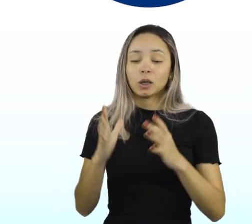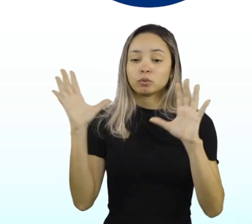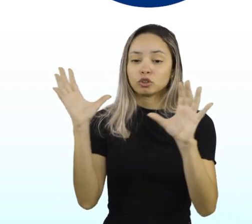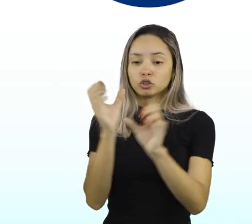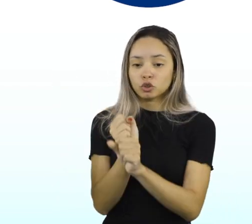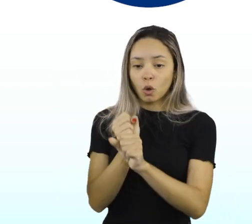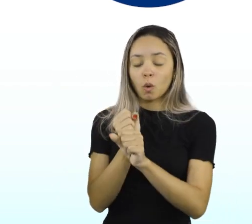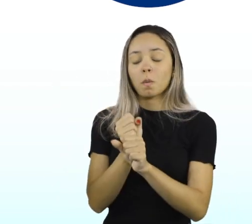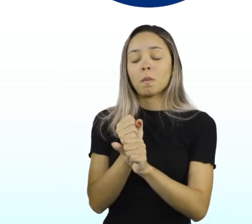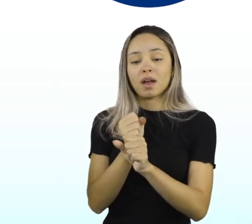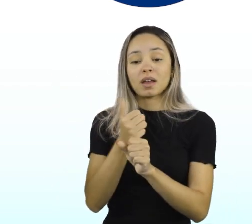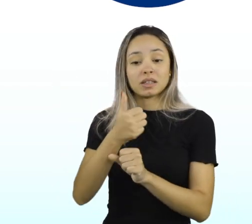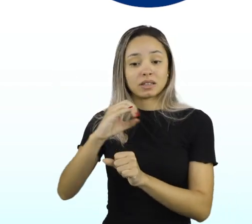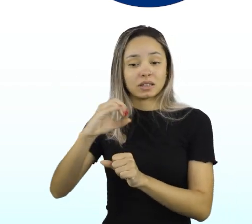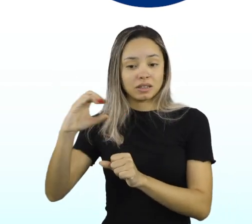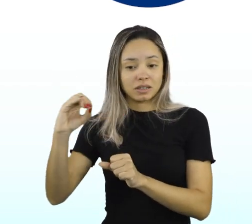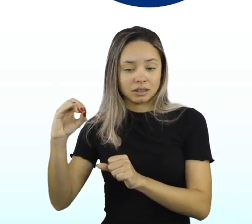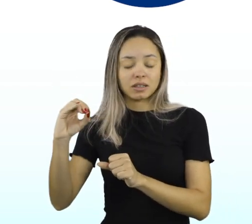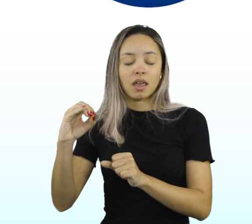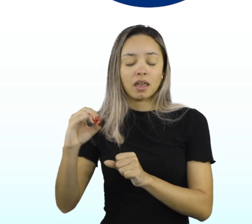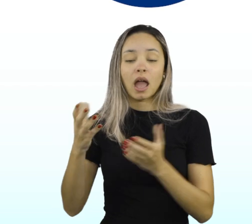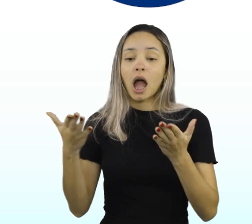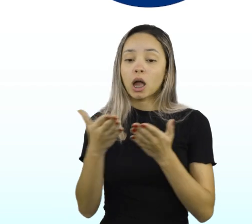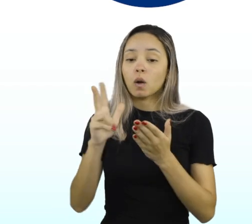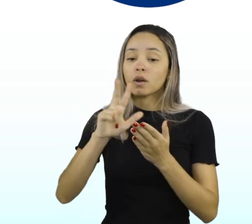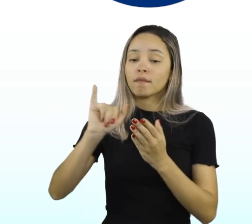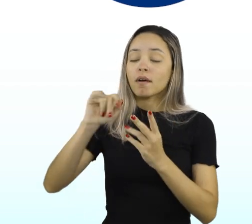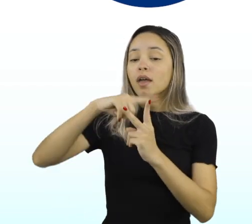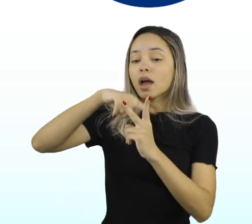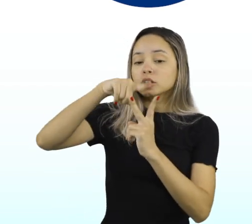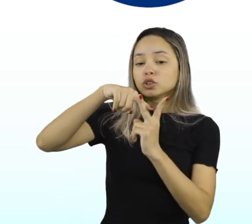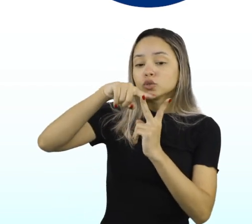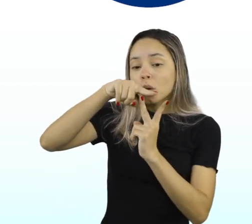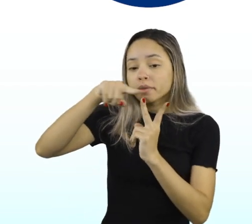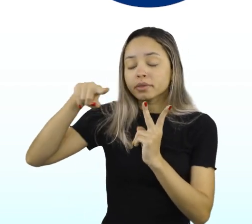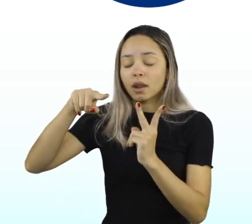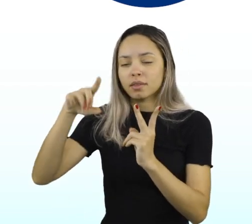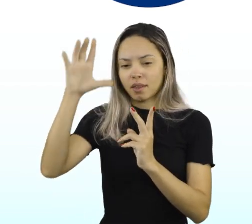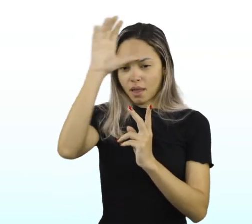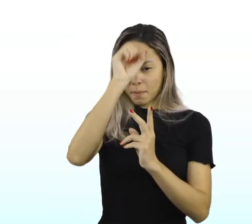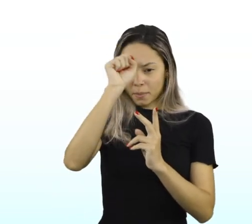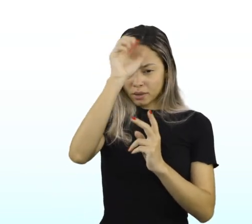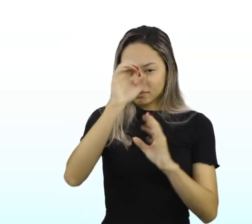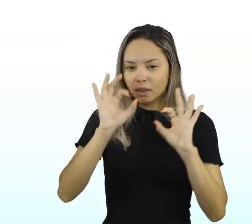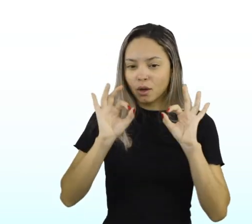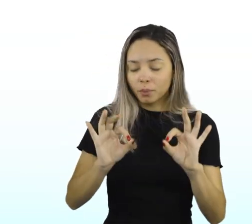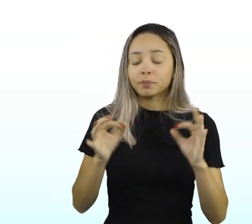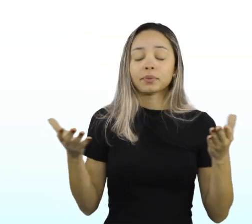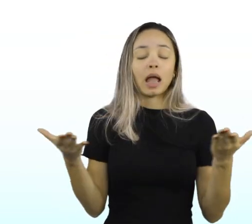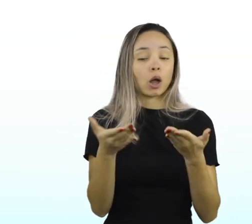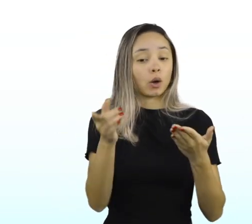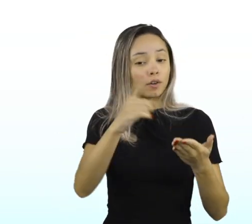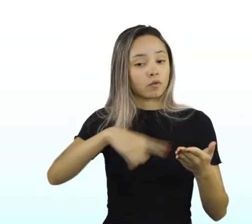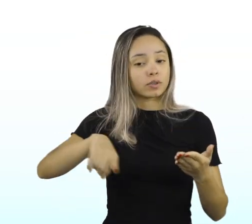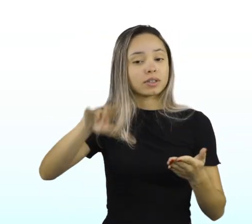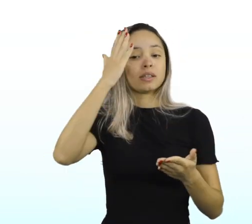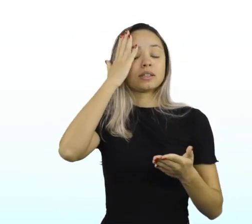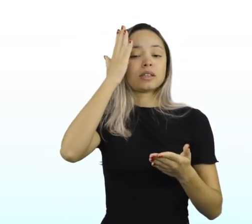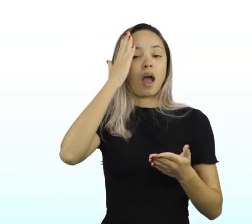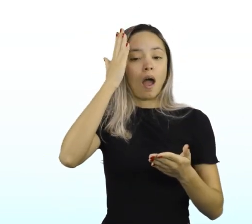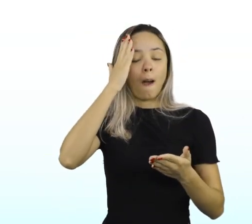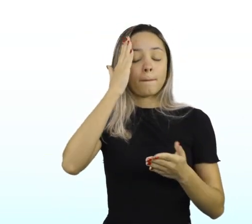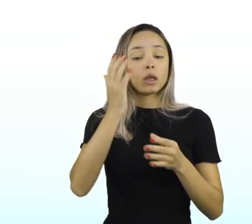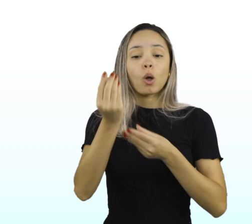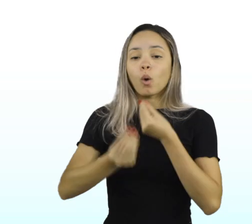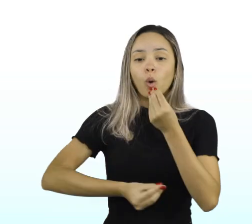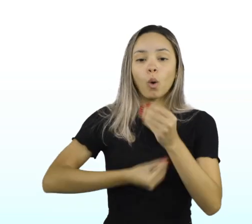ficando 100. E agora a gente tira a raiz quadrada desse valor. E aí, aprendeu direitinho? Bom, agora que você já sabe como calcular